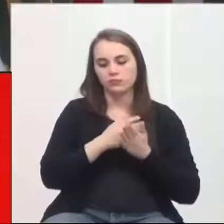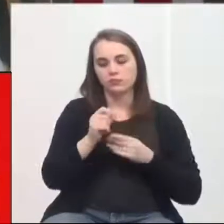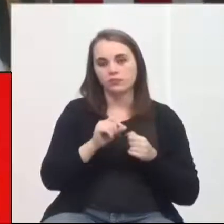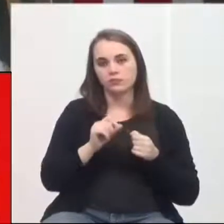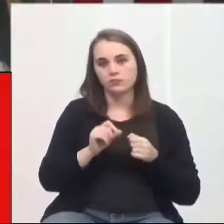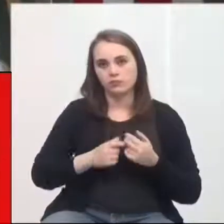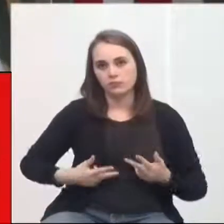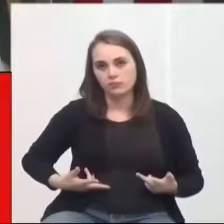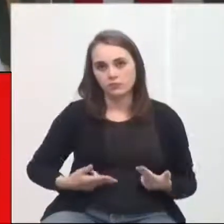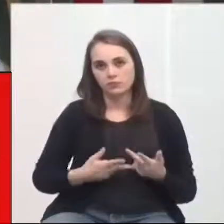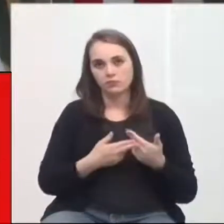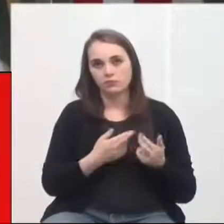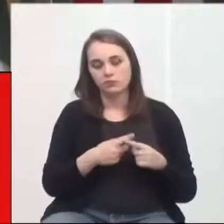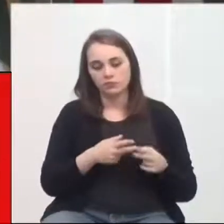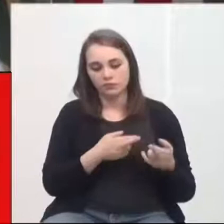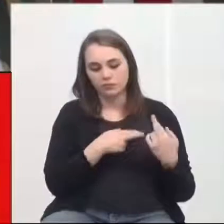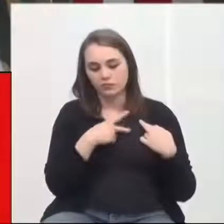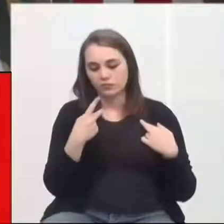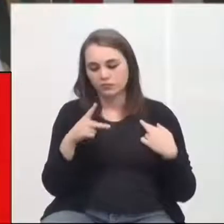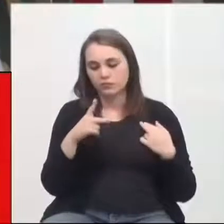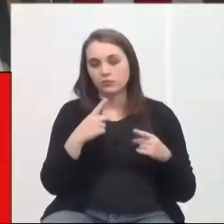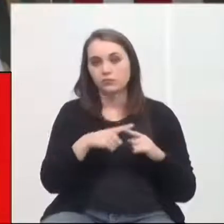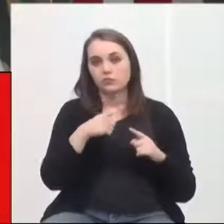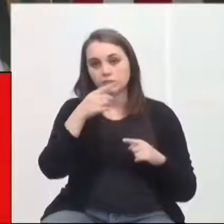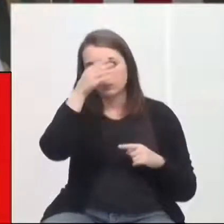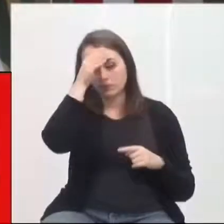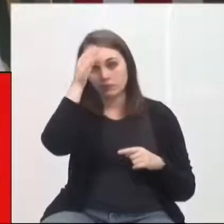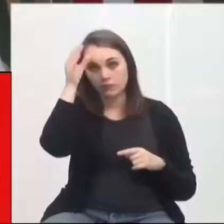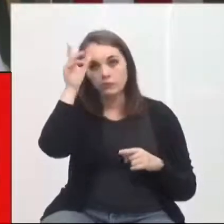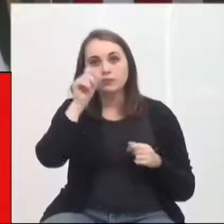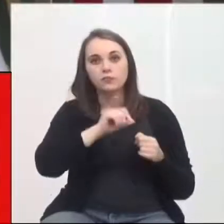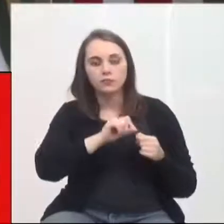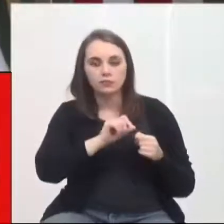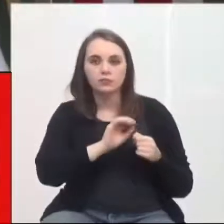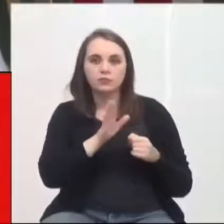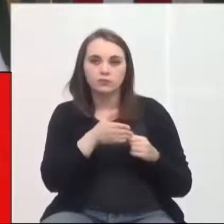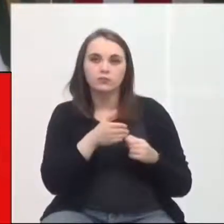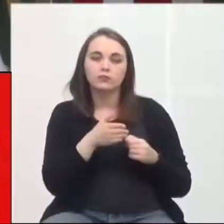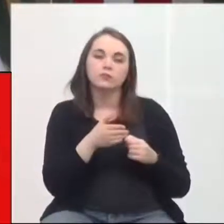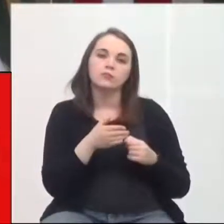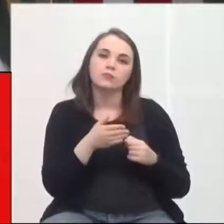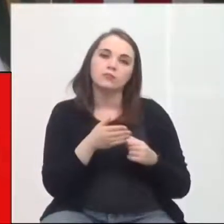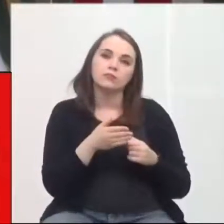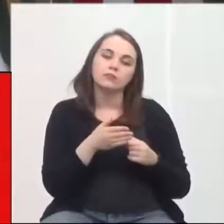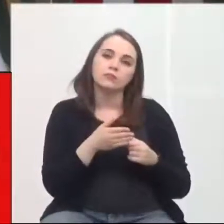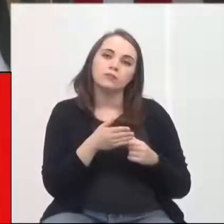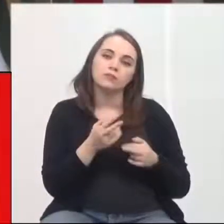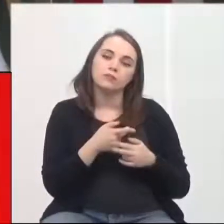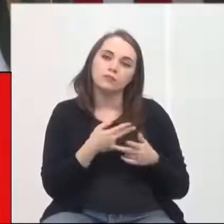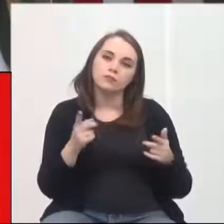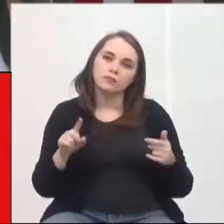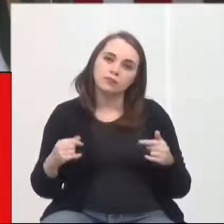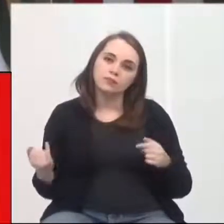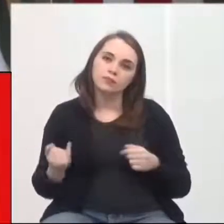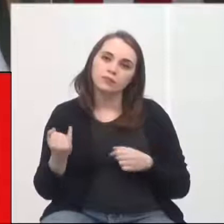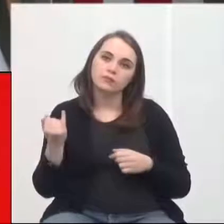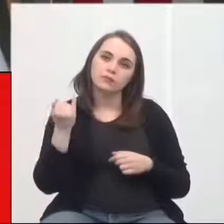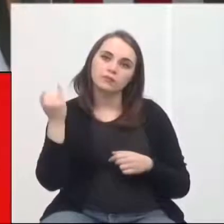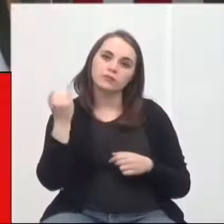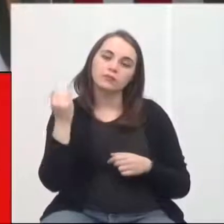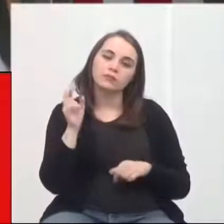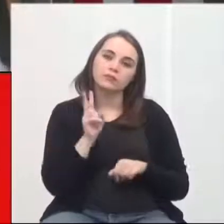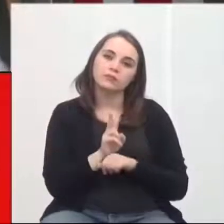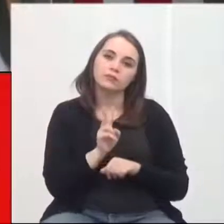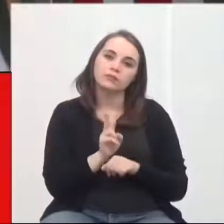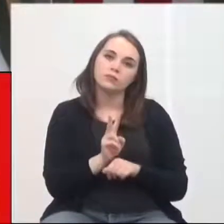parte dele, porque o município tem feito algo que é importante, conduzir